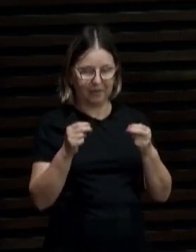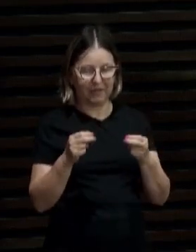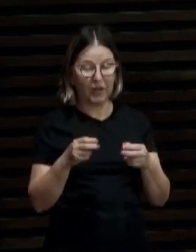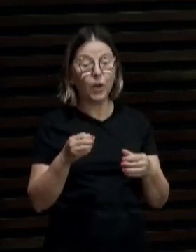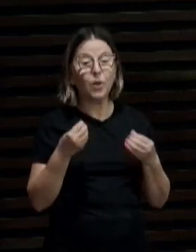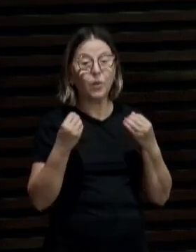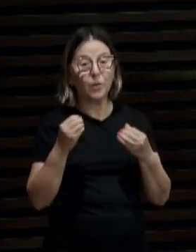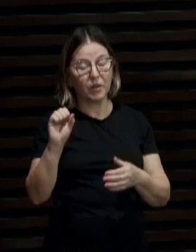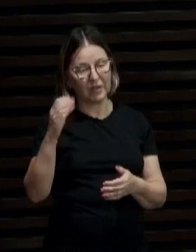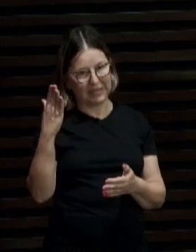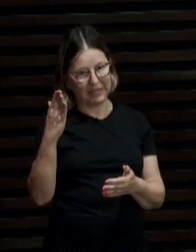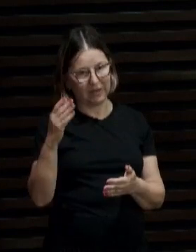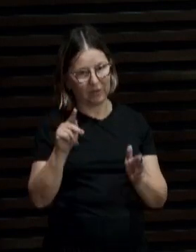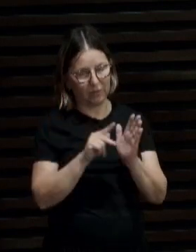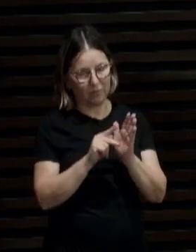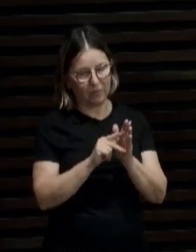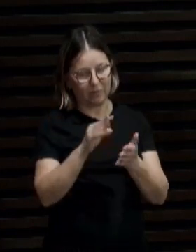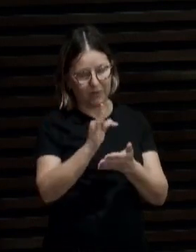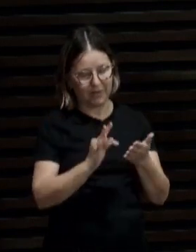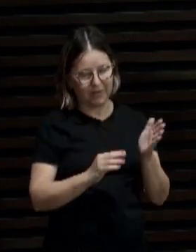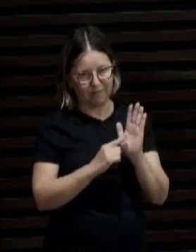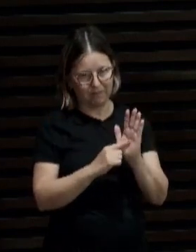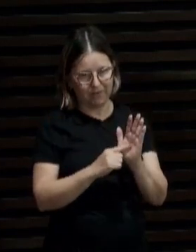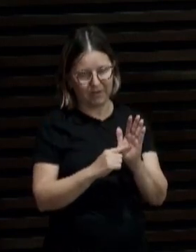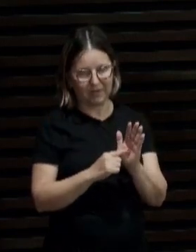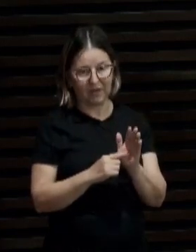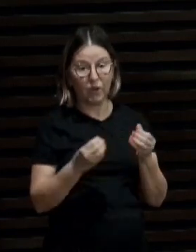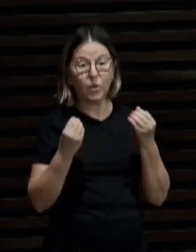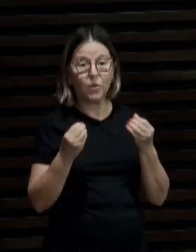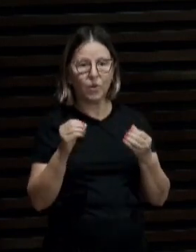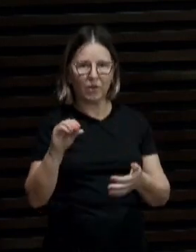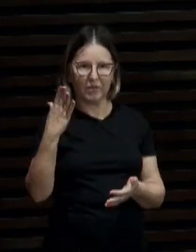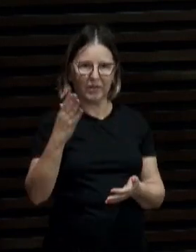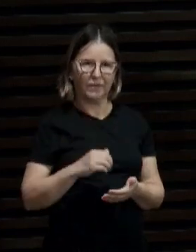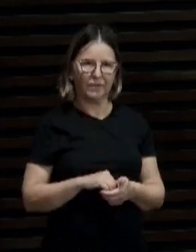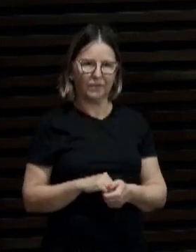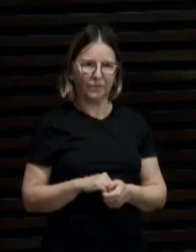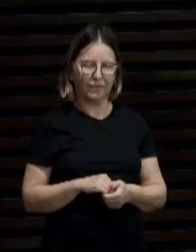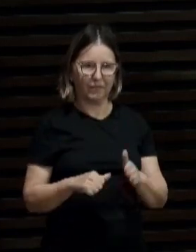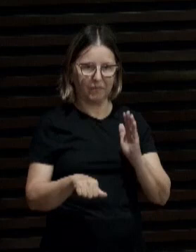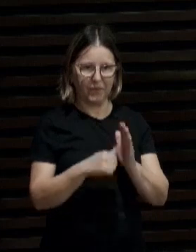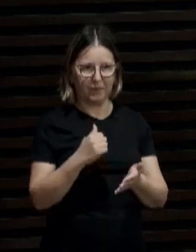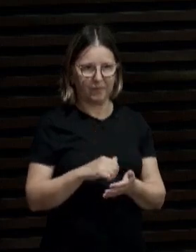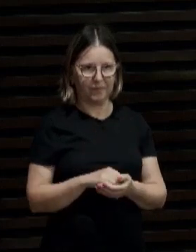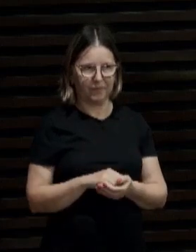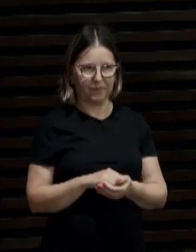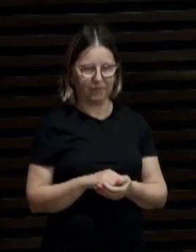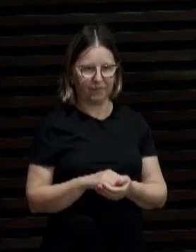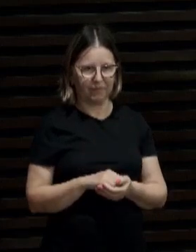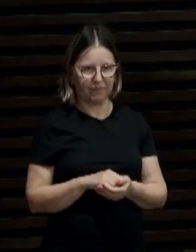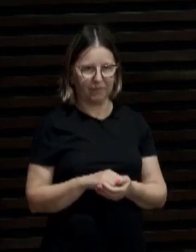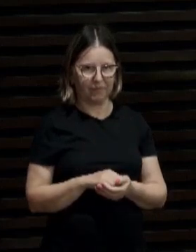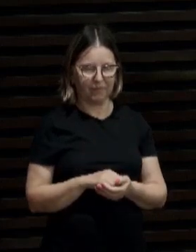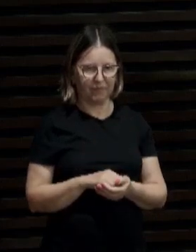O próprio texto nos dá algumas pistas, né, de como é que isso acontece. Primeiro lugar, vejamos algumas